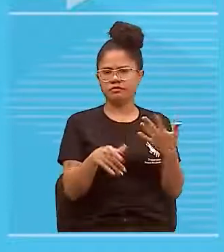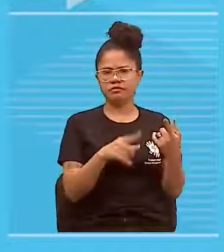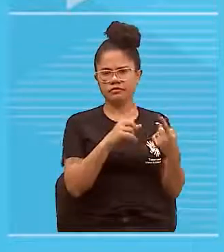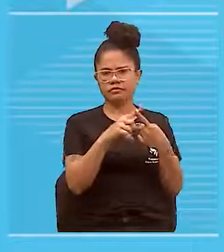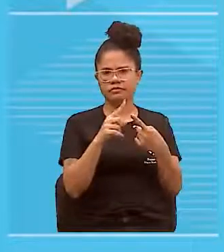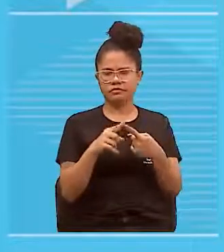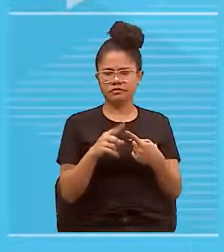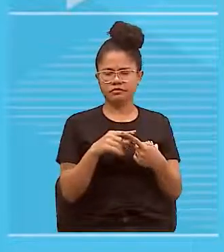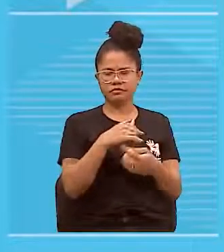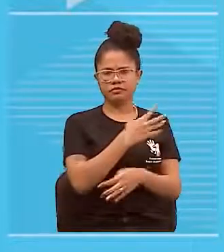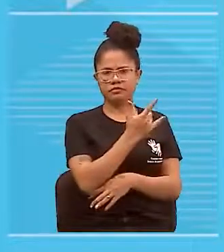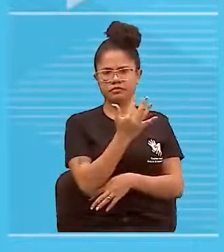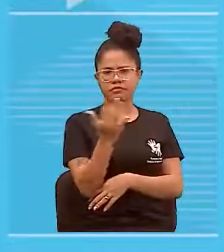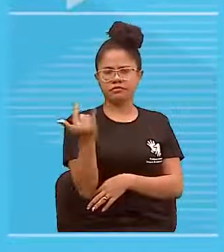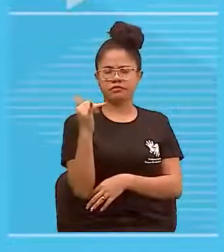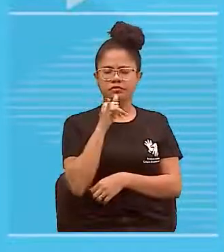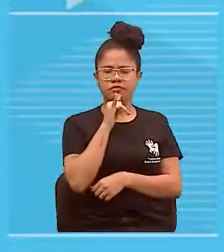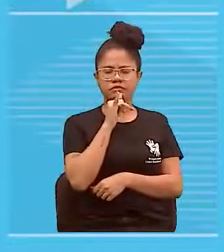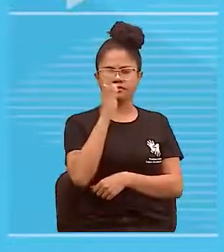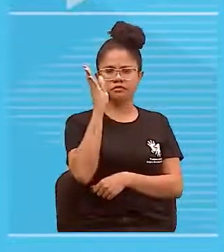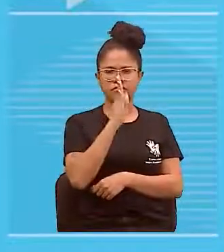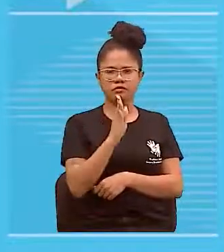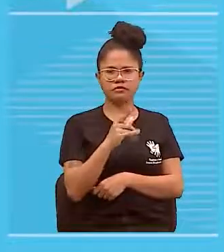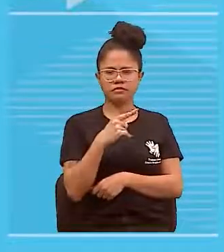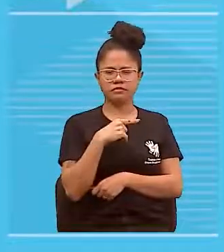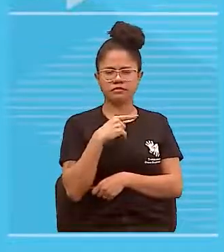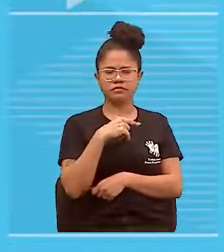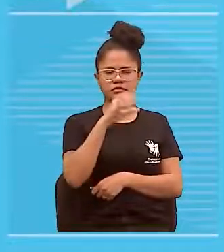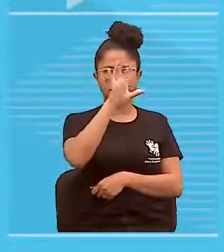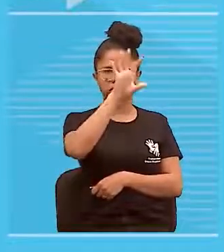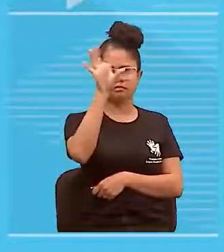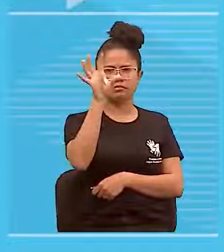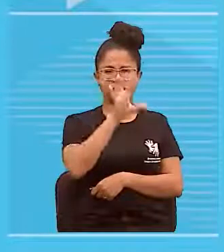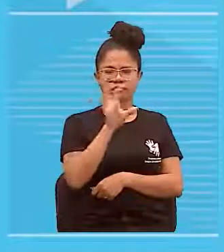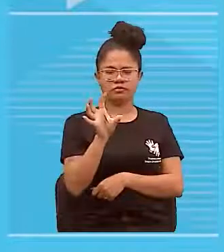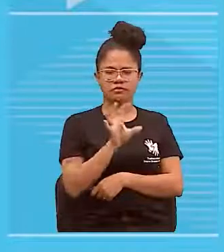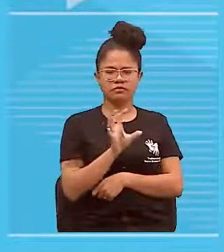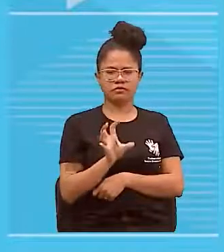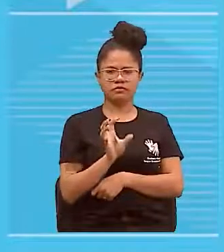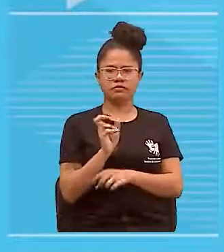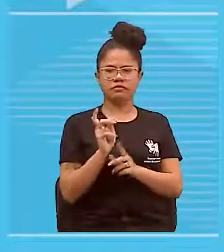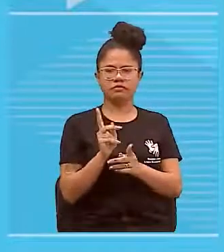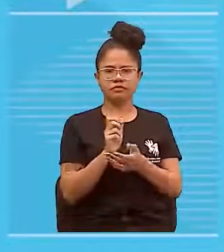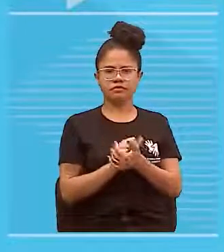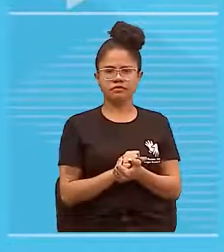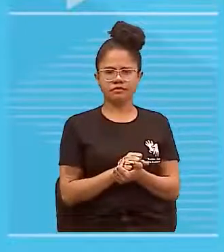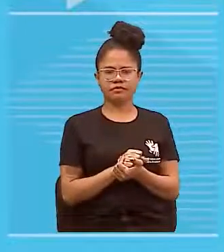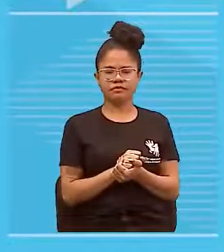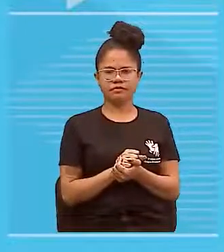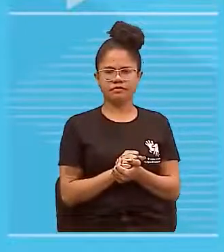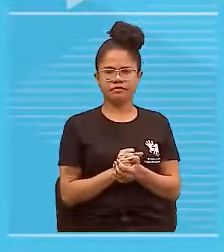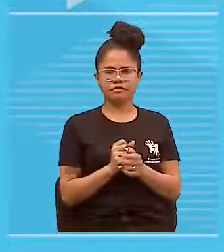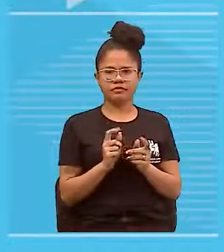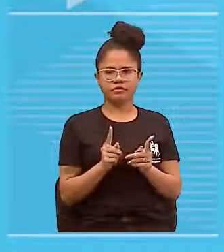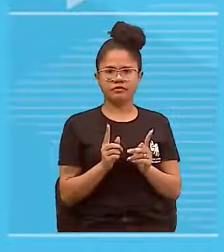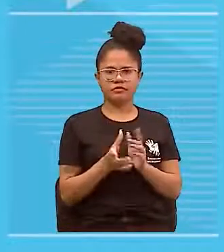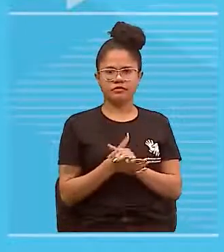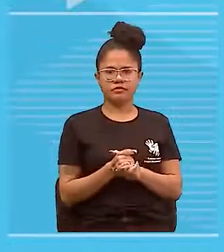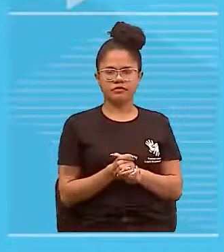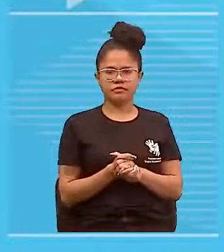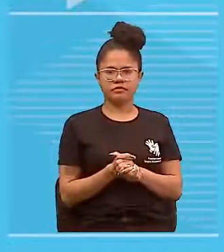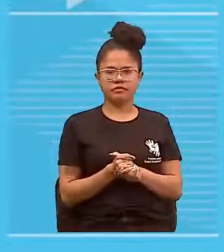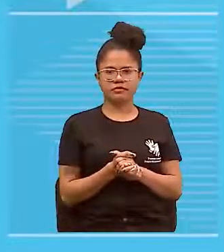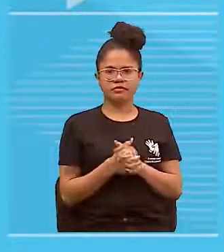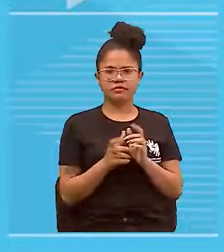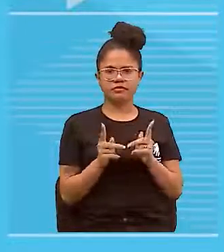diferentes, né? Por exemplo, o Brasil é dividido mais geograficamente, não ambientalmente. É verdade. É verdade. Que interessante. Então,